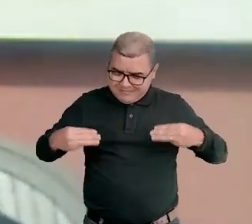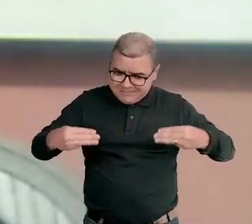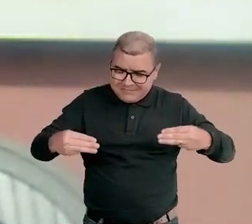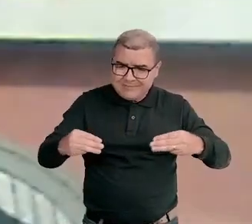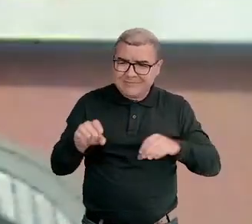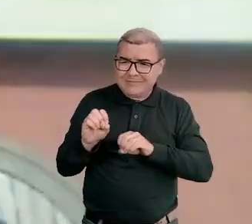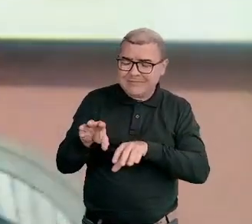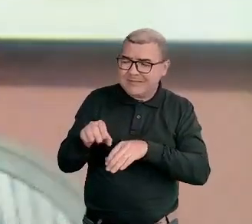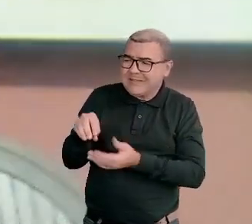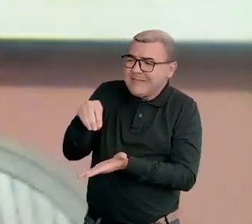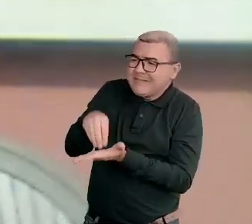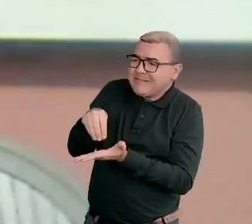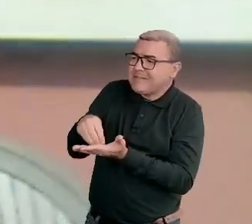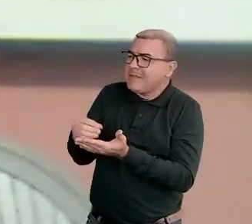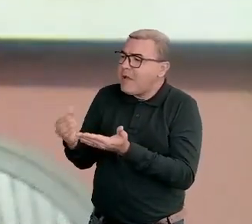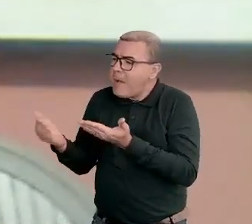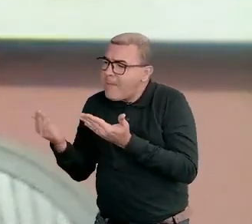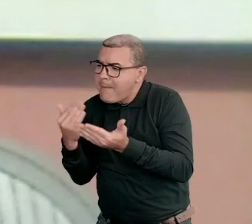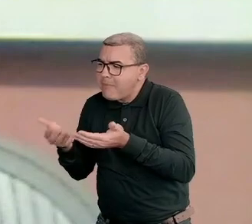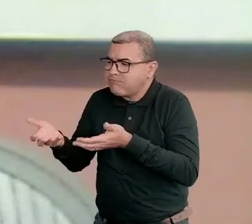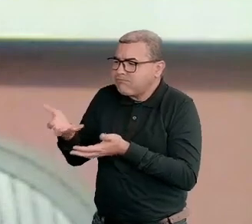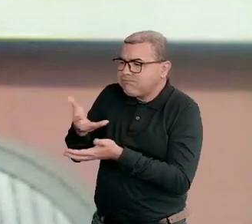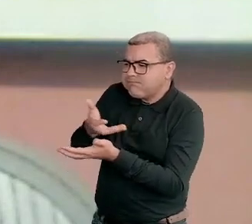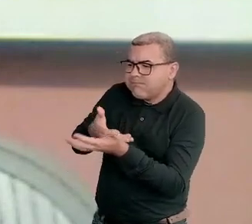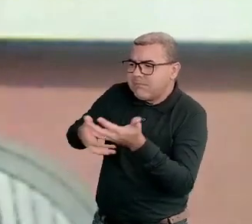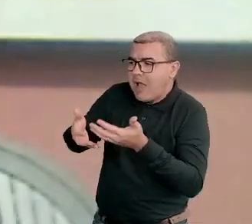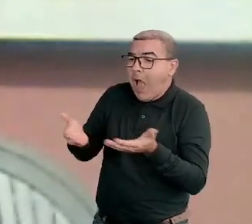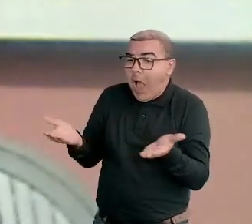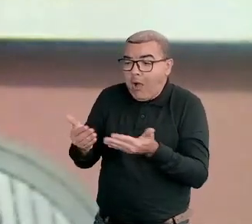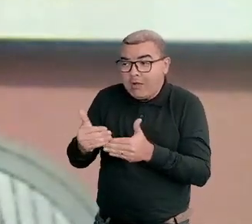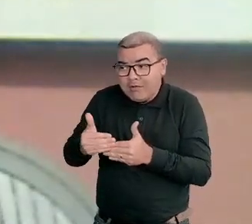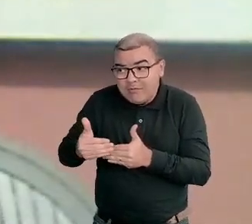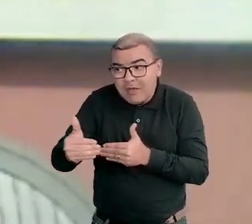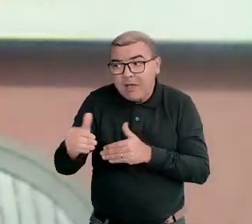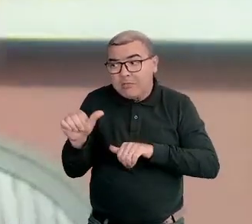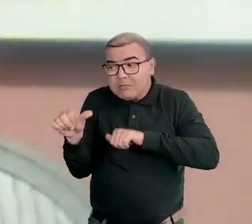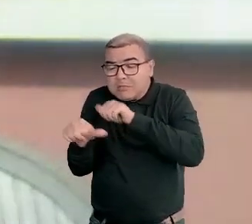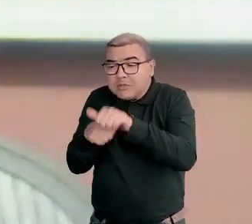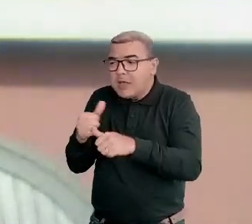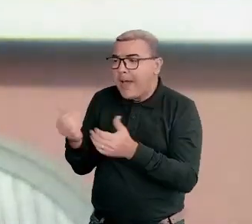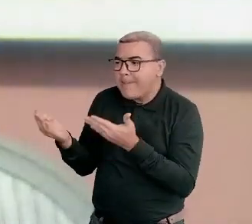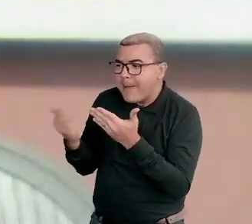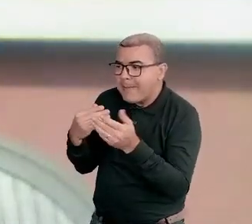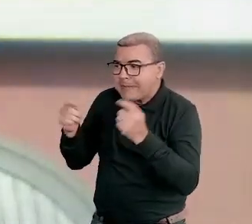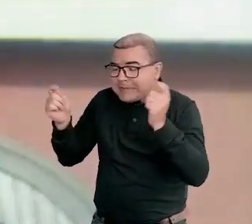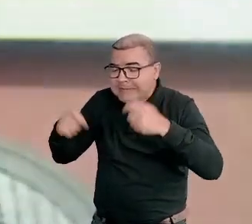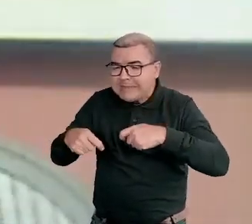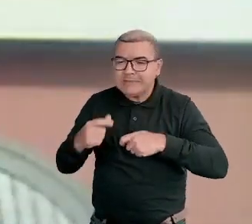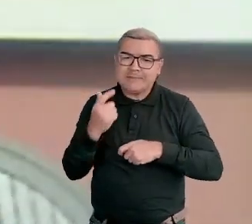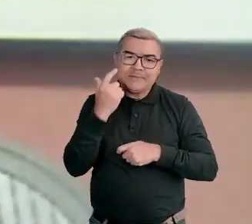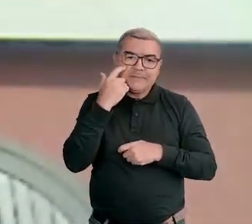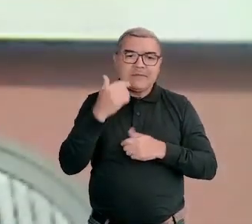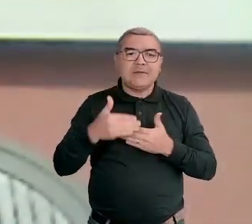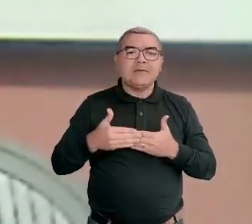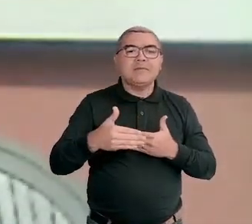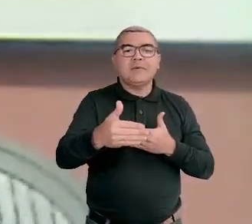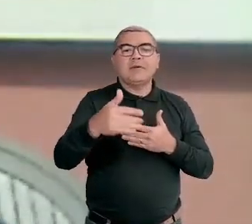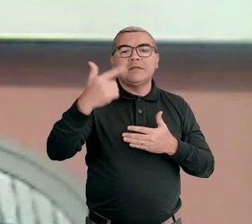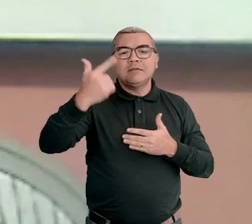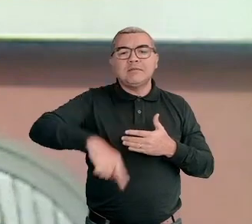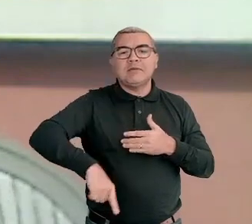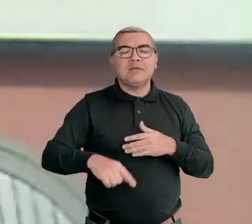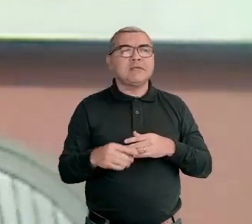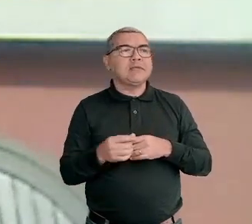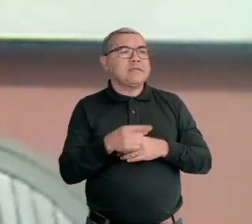um diálogo em que essas questões possam ser colocadas, né? Então, novas competências, a